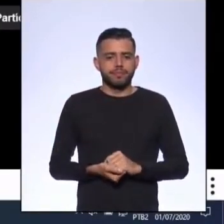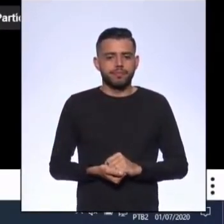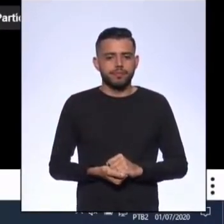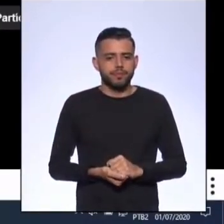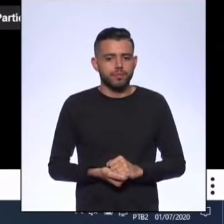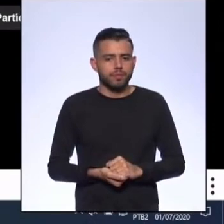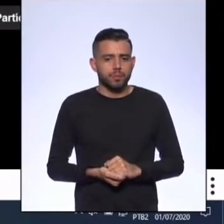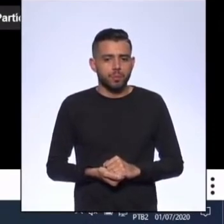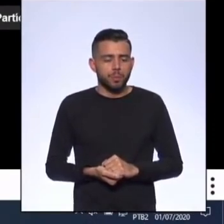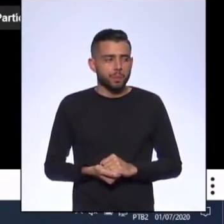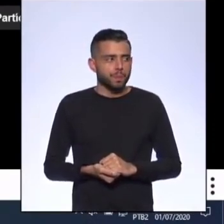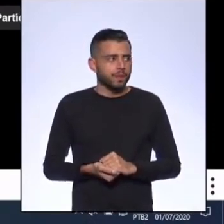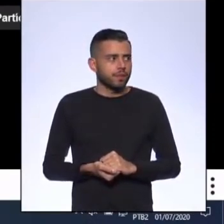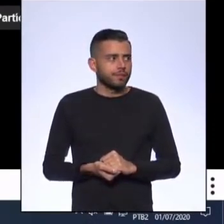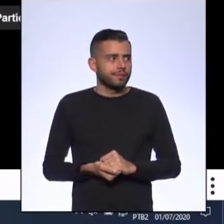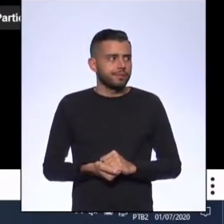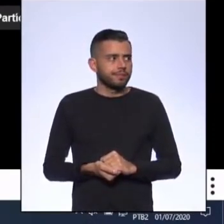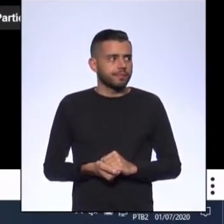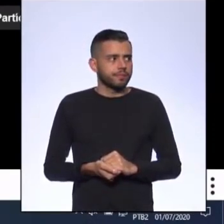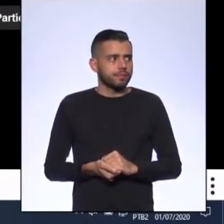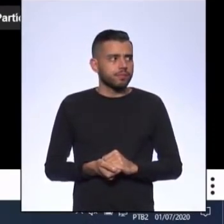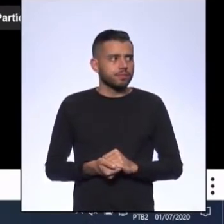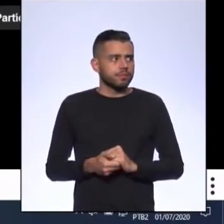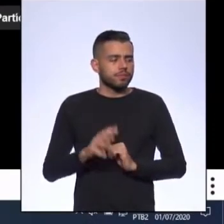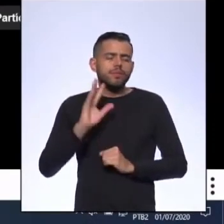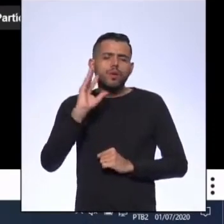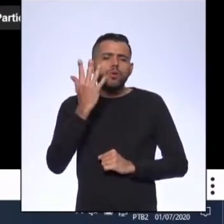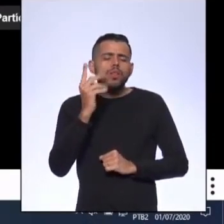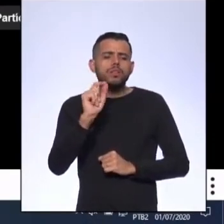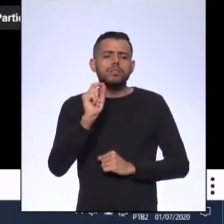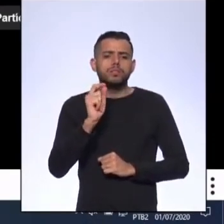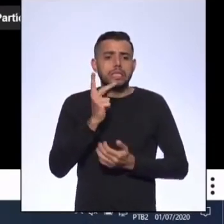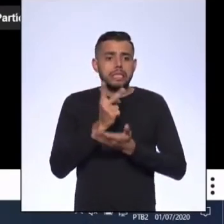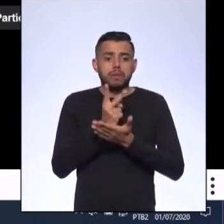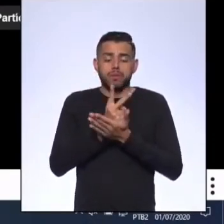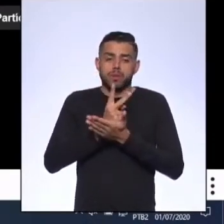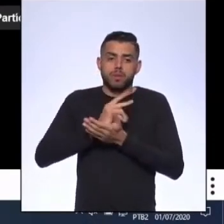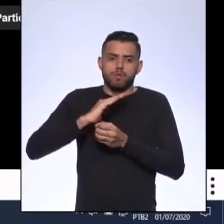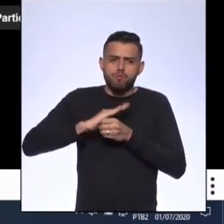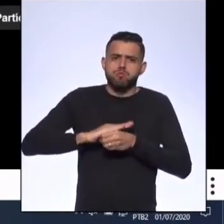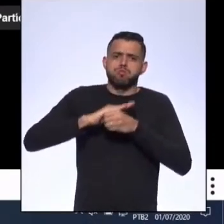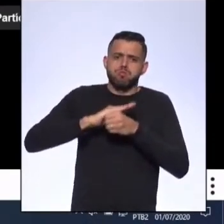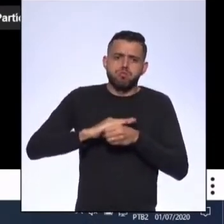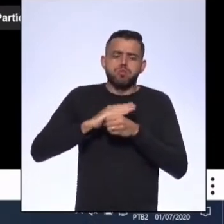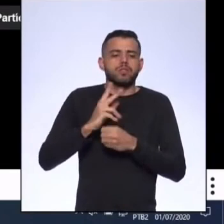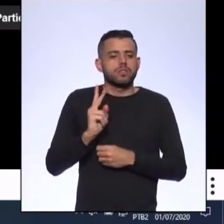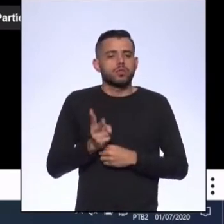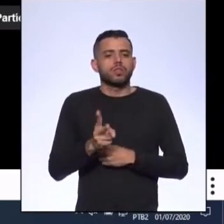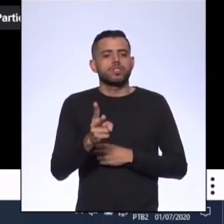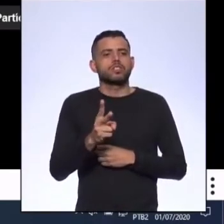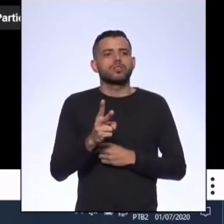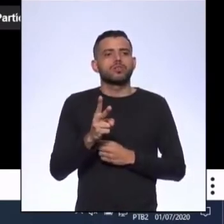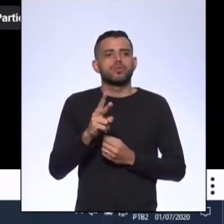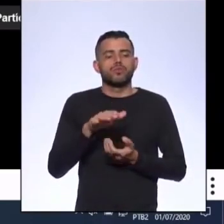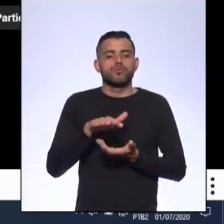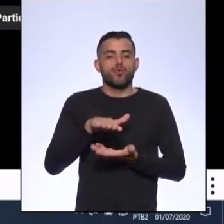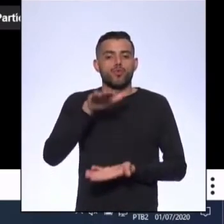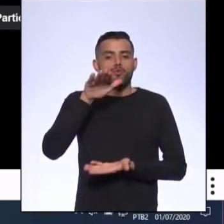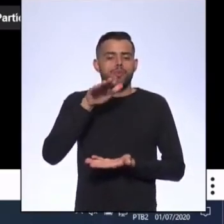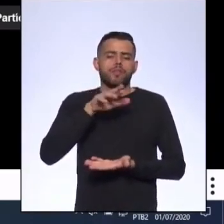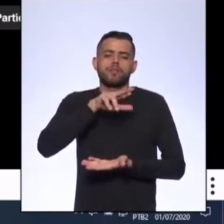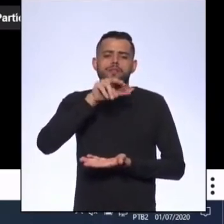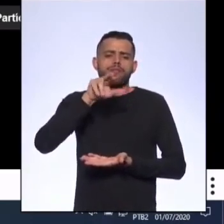O que acontece? Quando você está com a pressão constante, o volume, o que aconteceu com o volume? Ele variou o